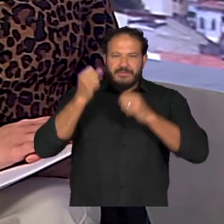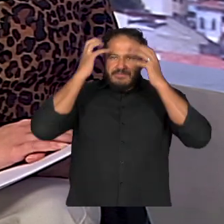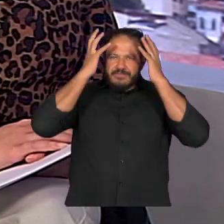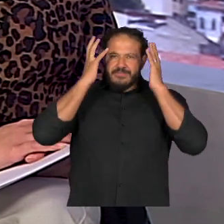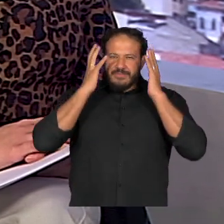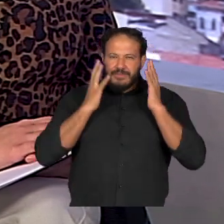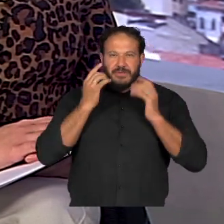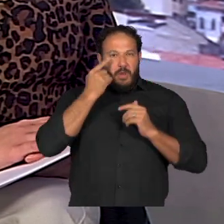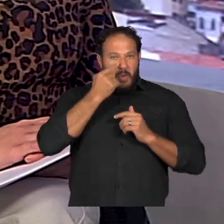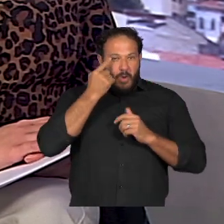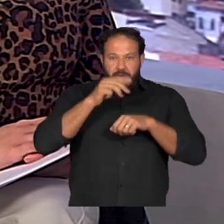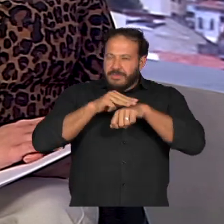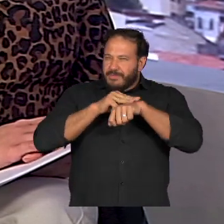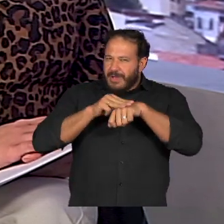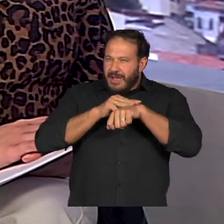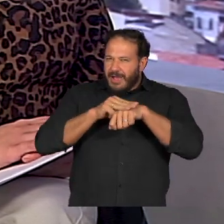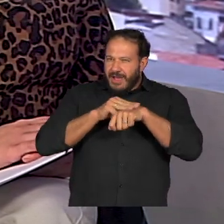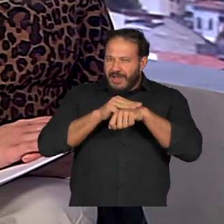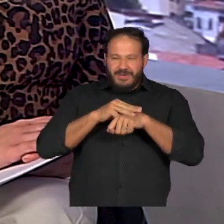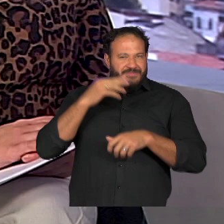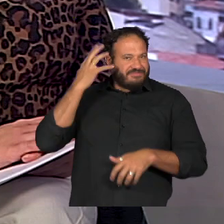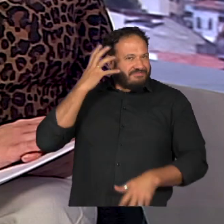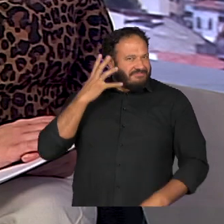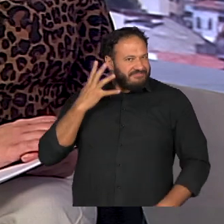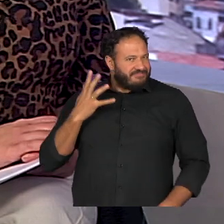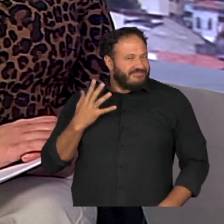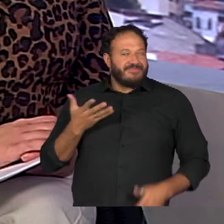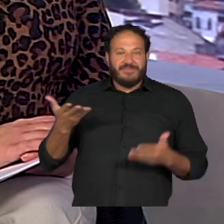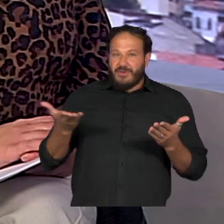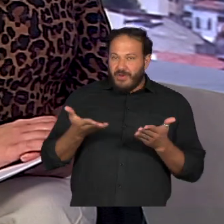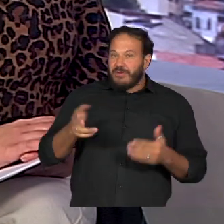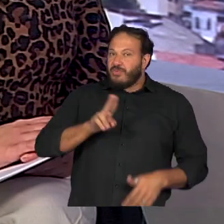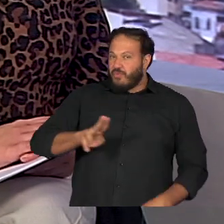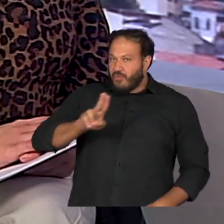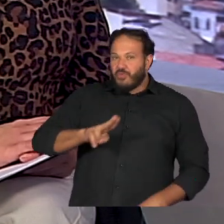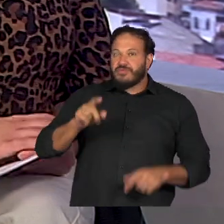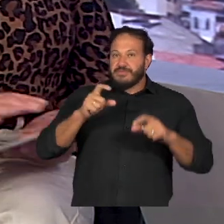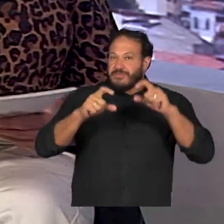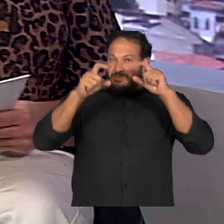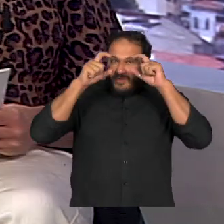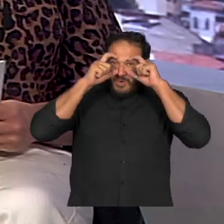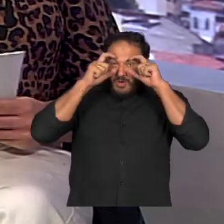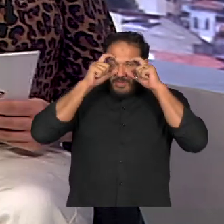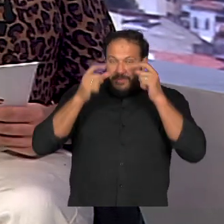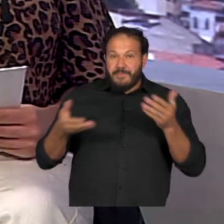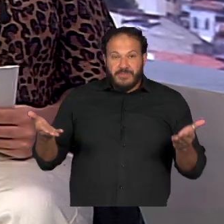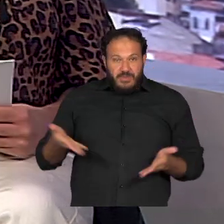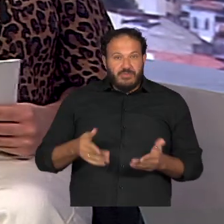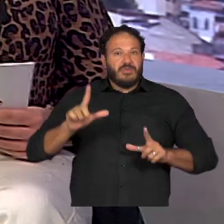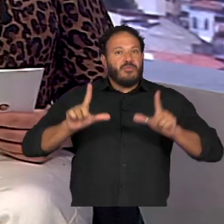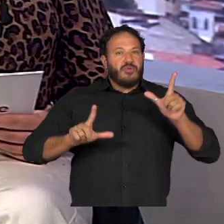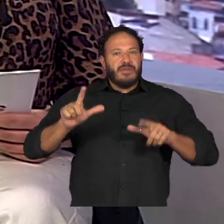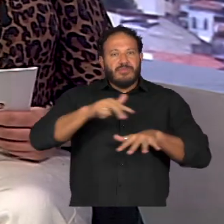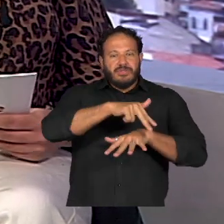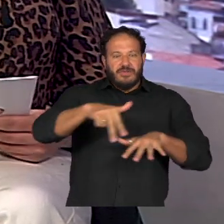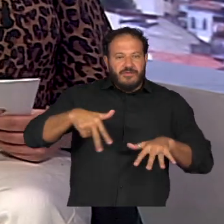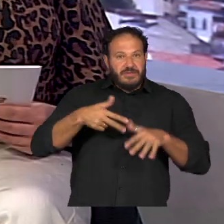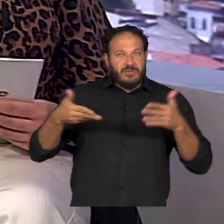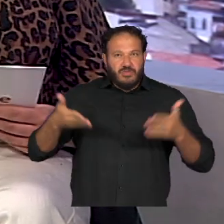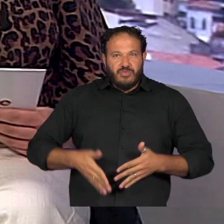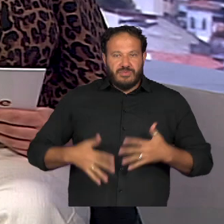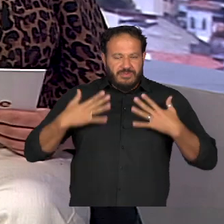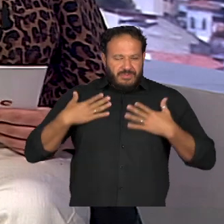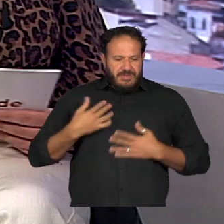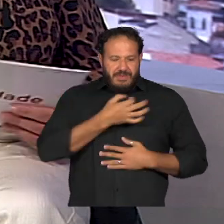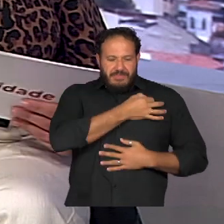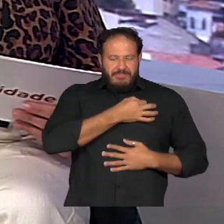castanhos escuros meus cabelos são cacheados estão soltos Eu uso óculos de grau no programa de hoje tô usando uma camiseta com